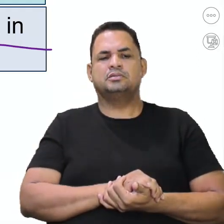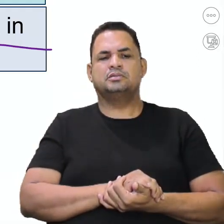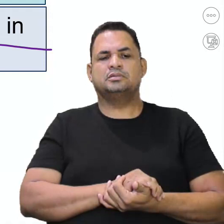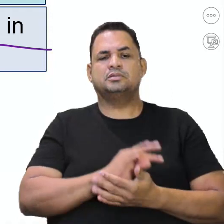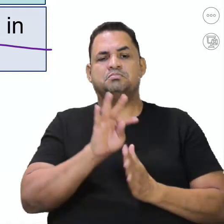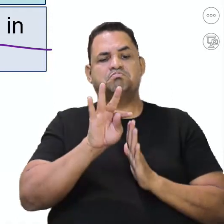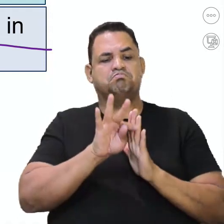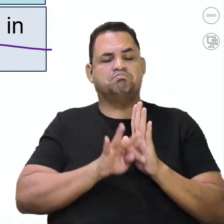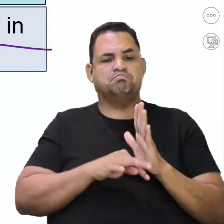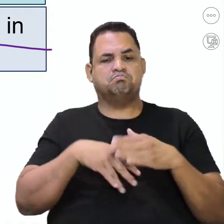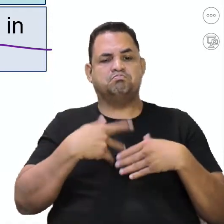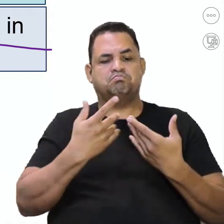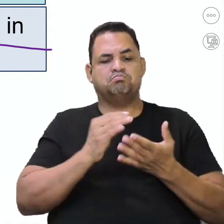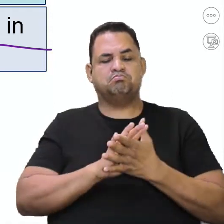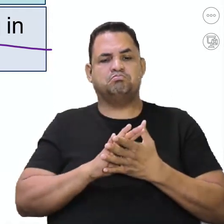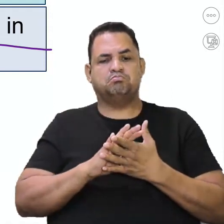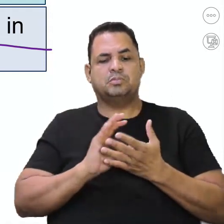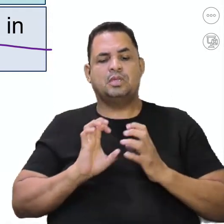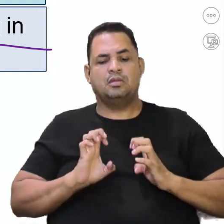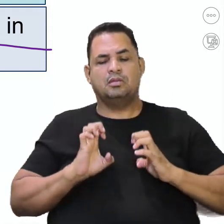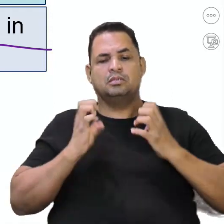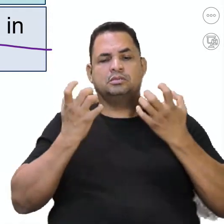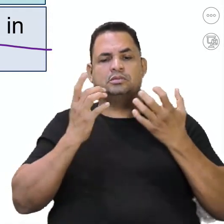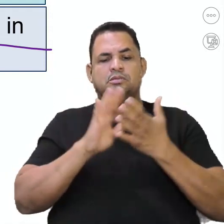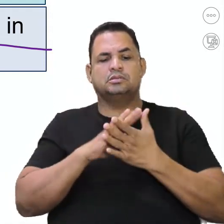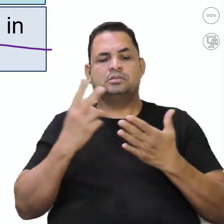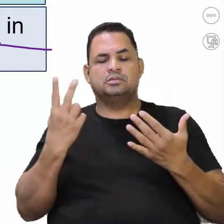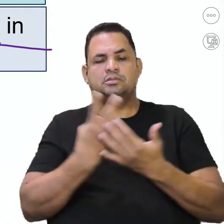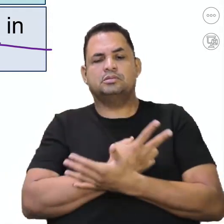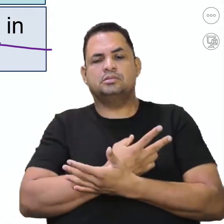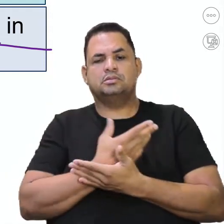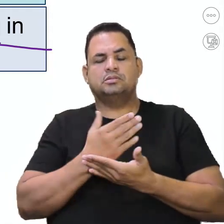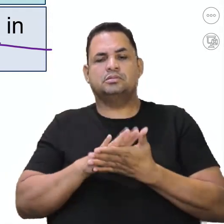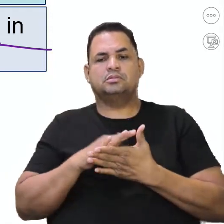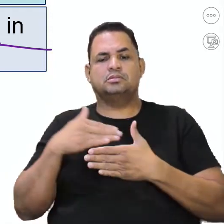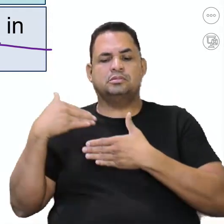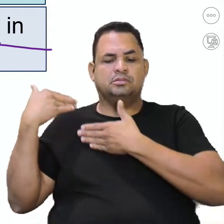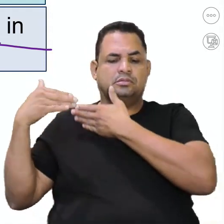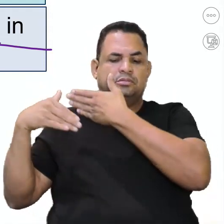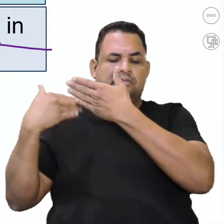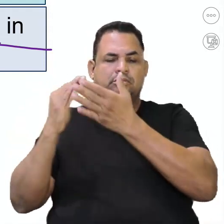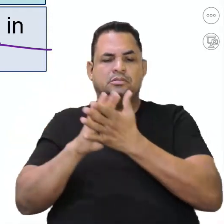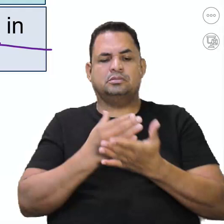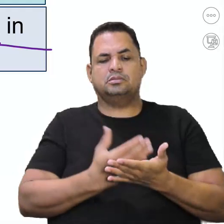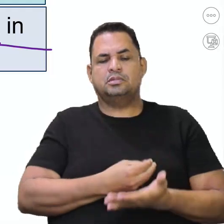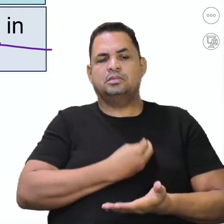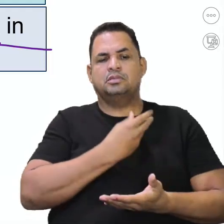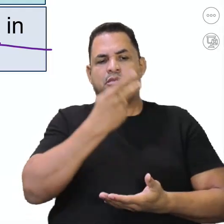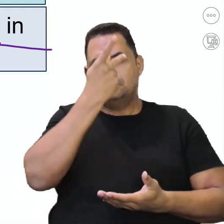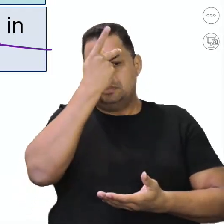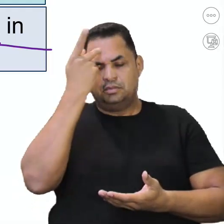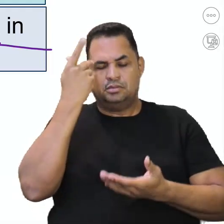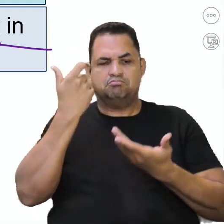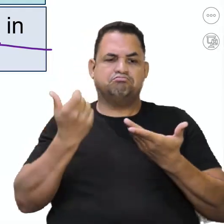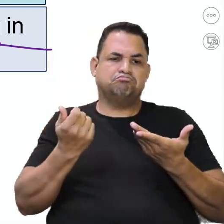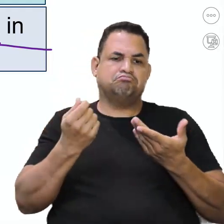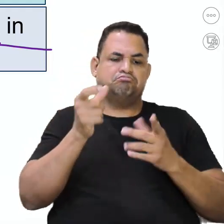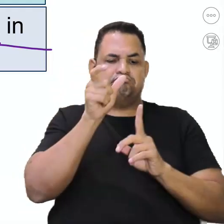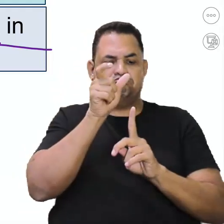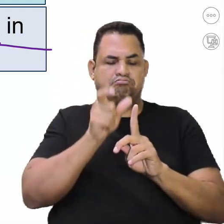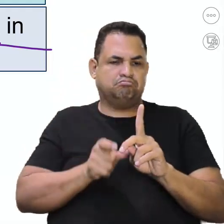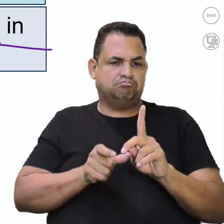Então, é um texto que fala sobre eventos que ocorreram na vida de uma pessoa. Essa pessoa pode